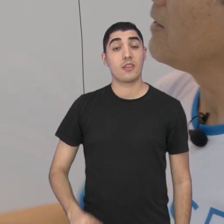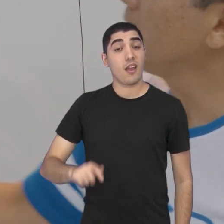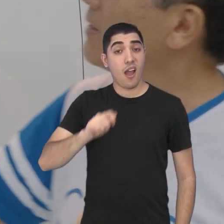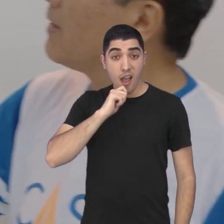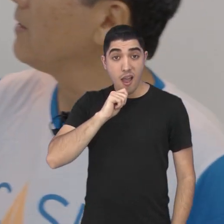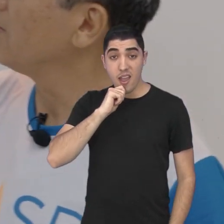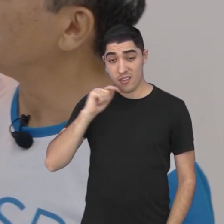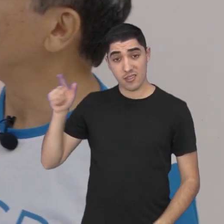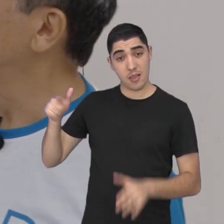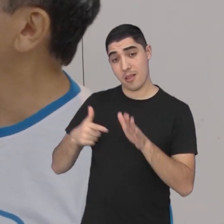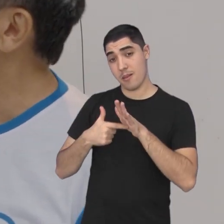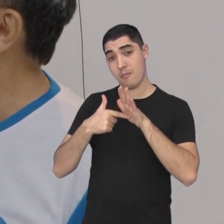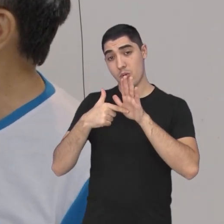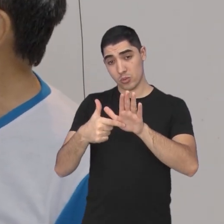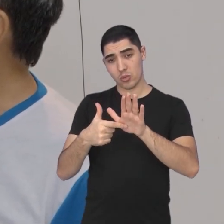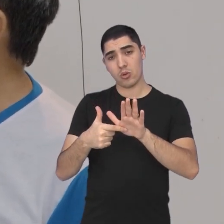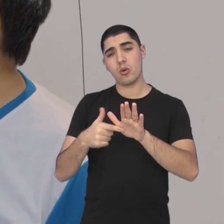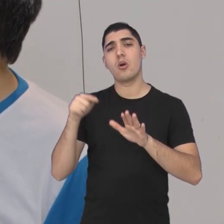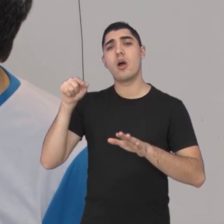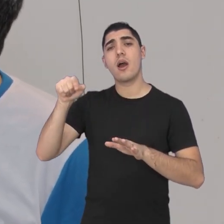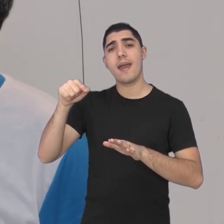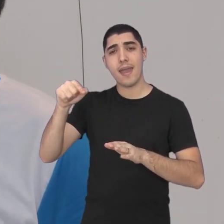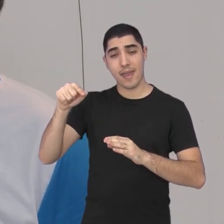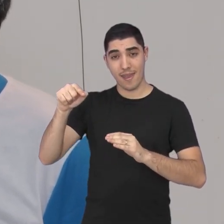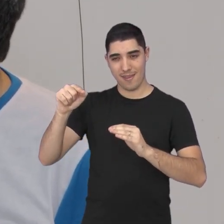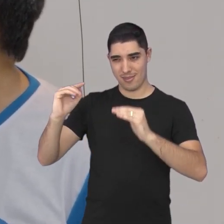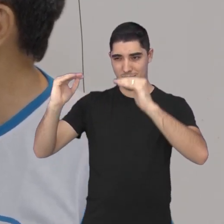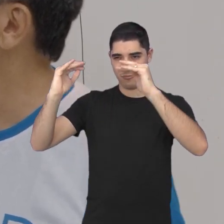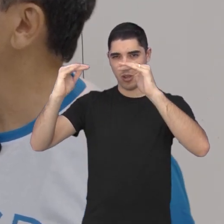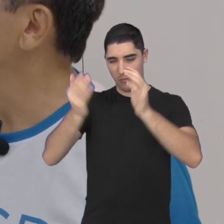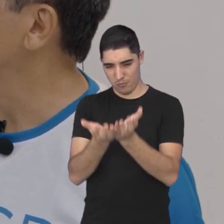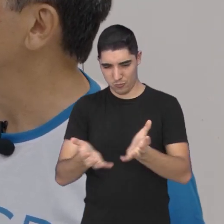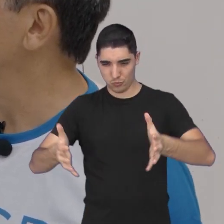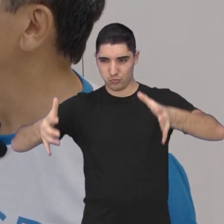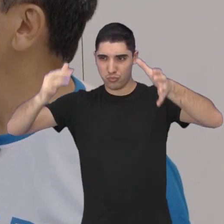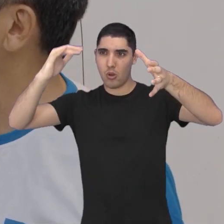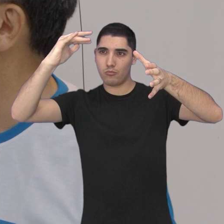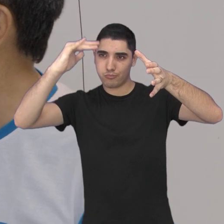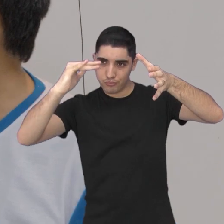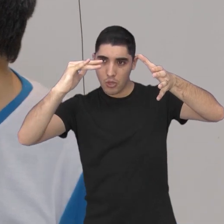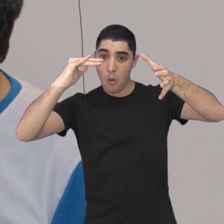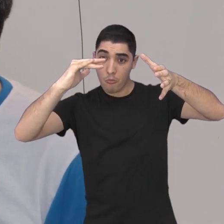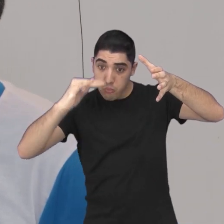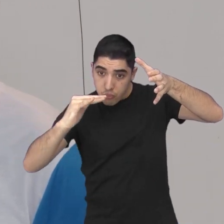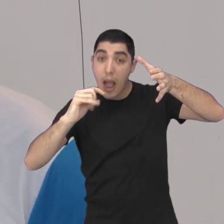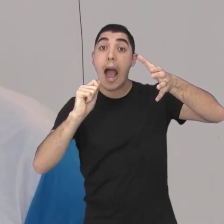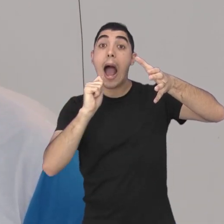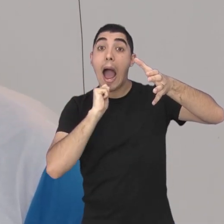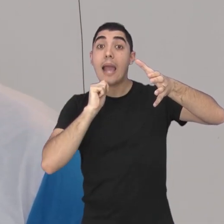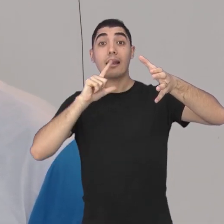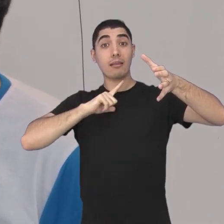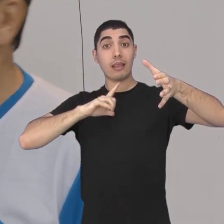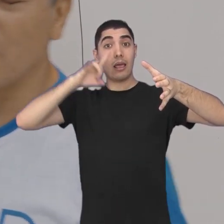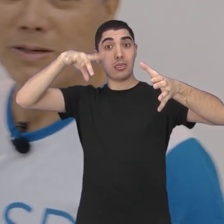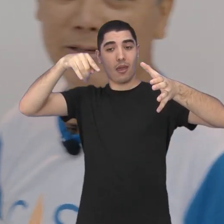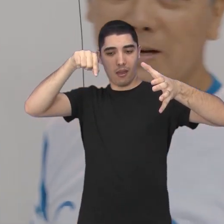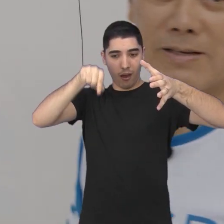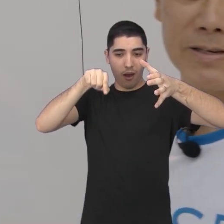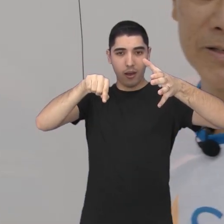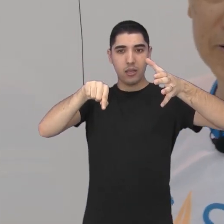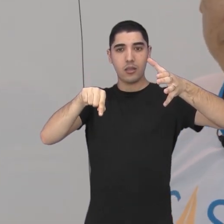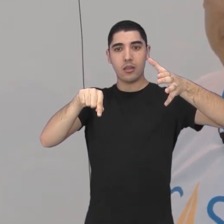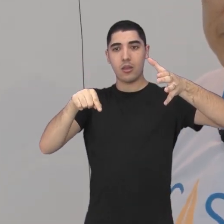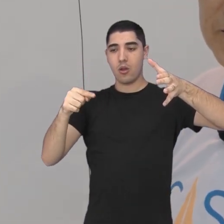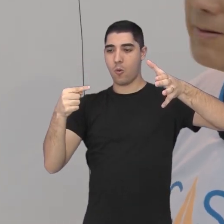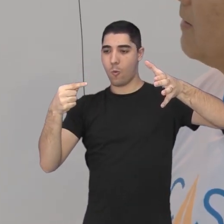E ele diz aqui, ó, que no tanque de combustível sobrou 1/3 da sua